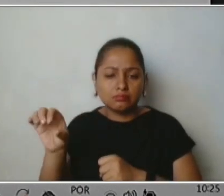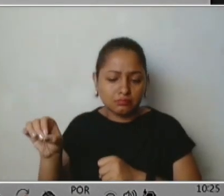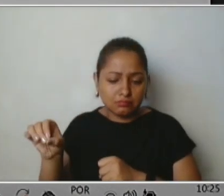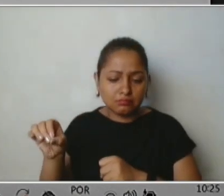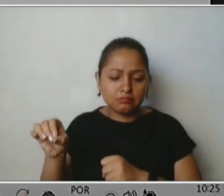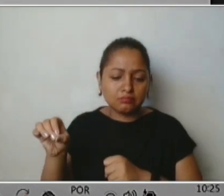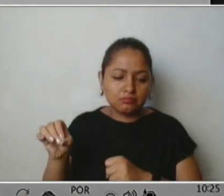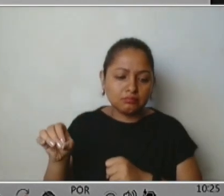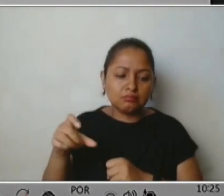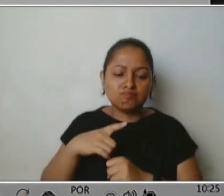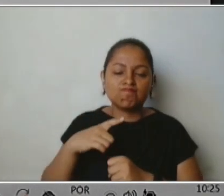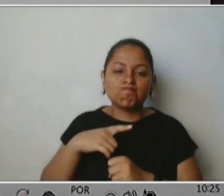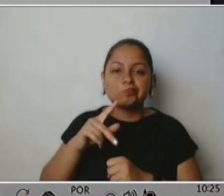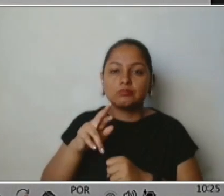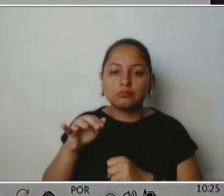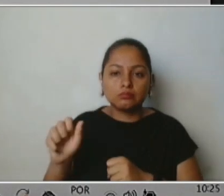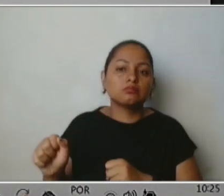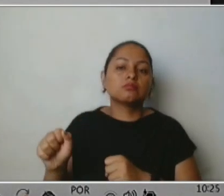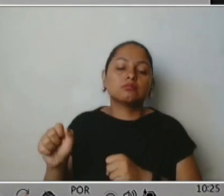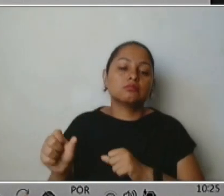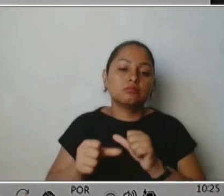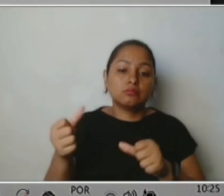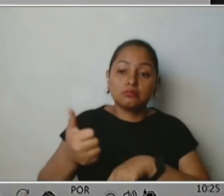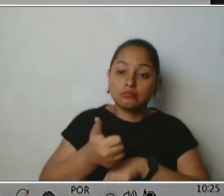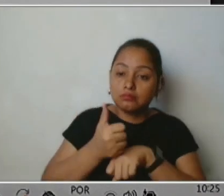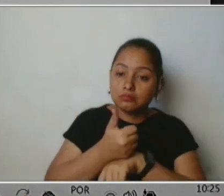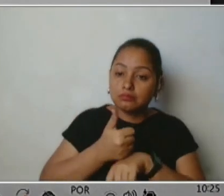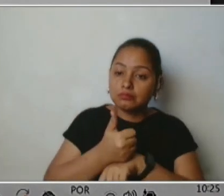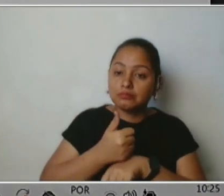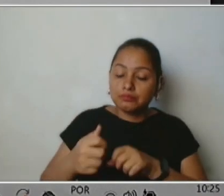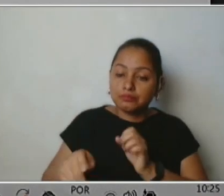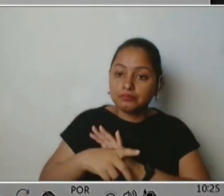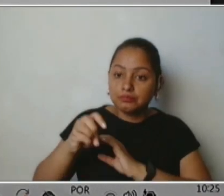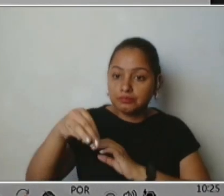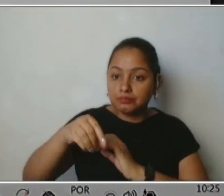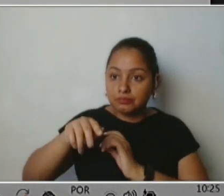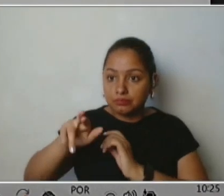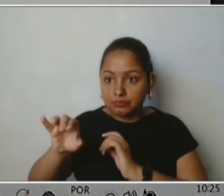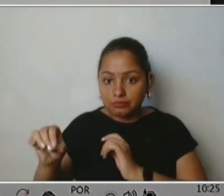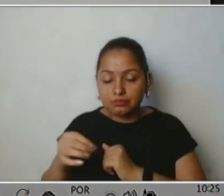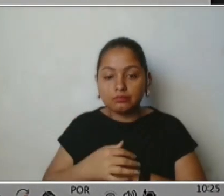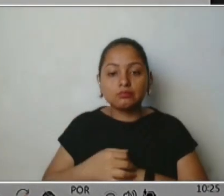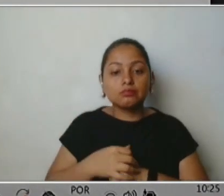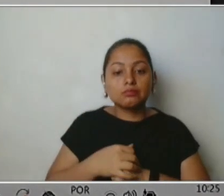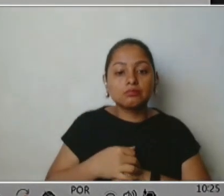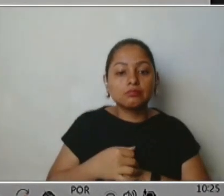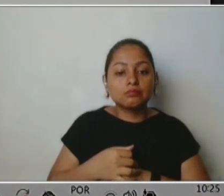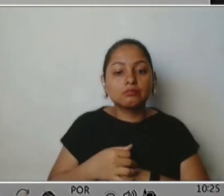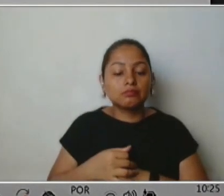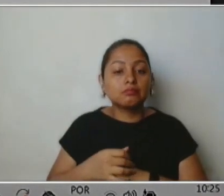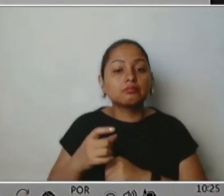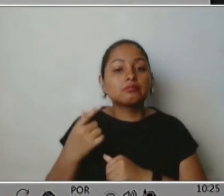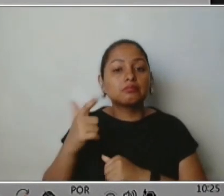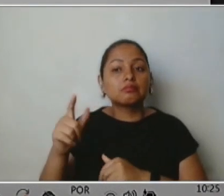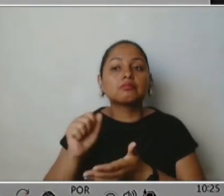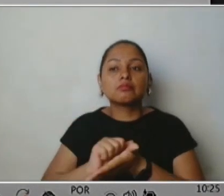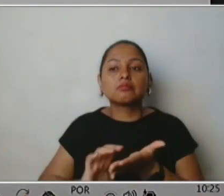para a remuneração dos profissionais do magistério em efetivo exercício de suas atividades de